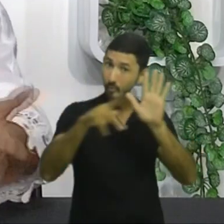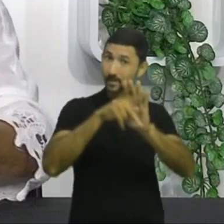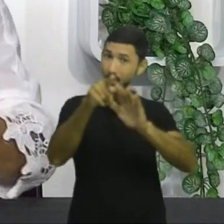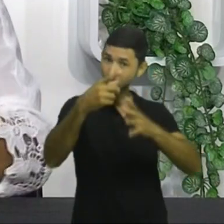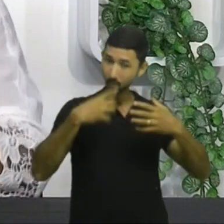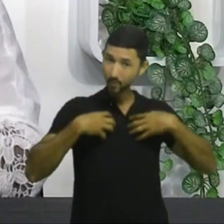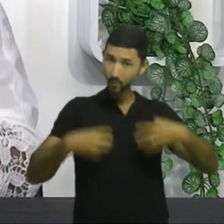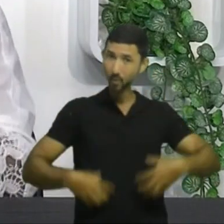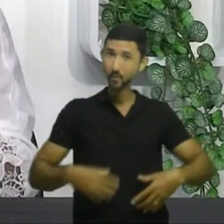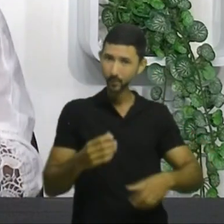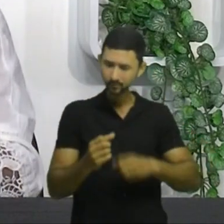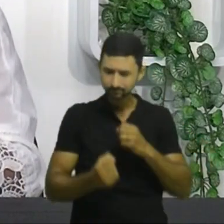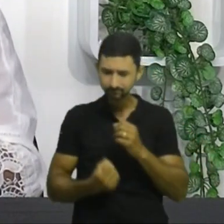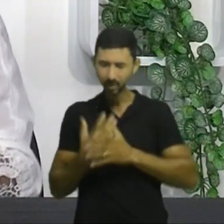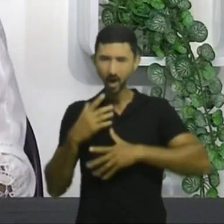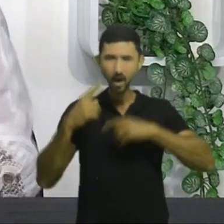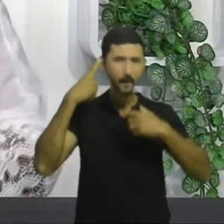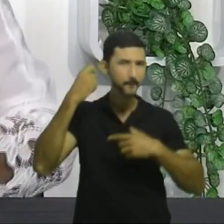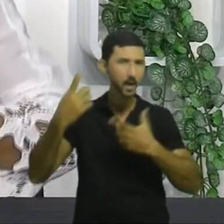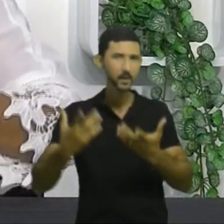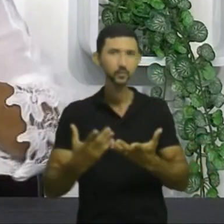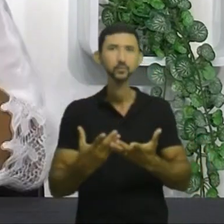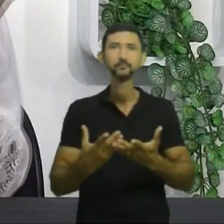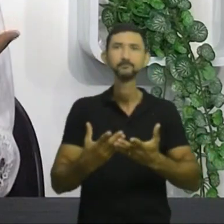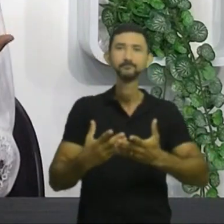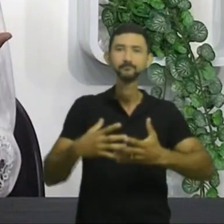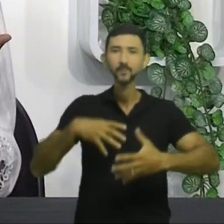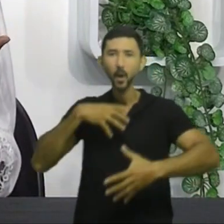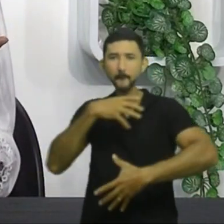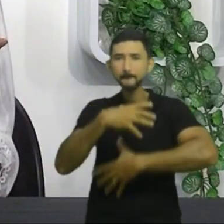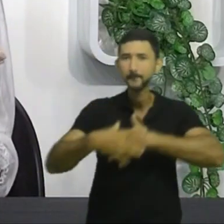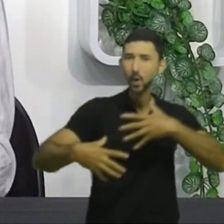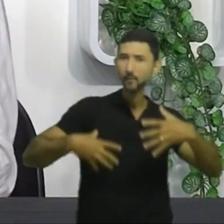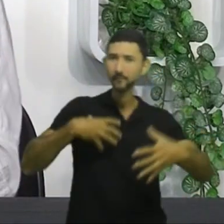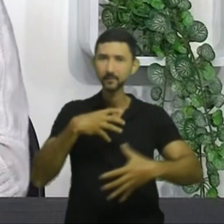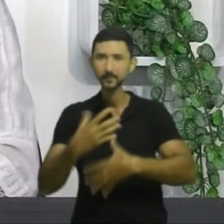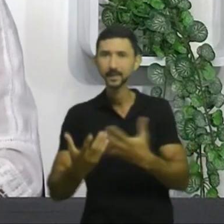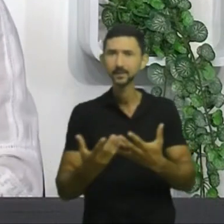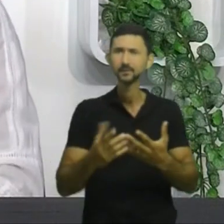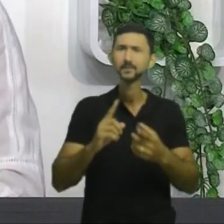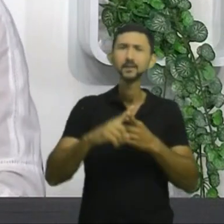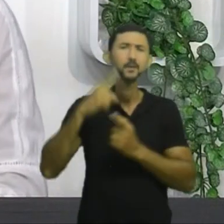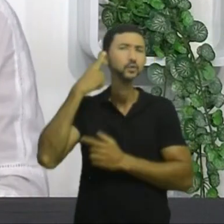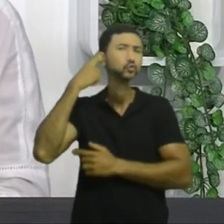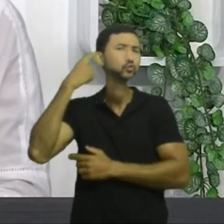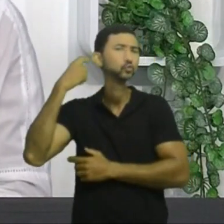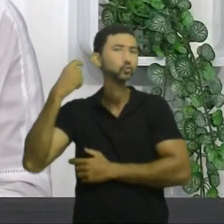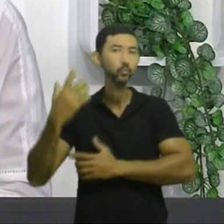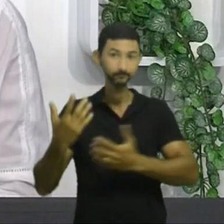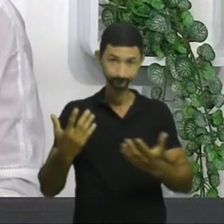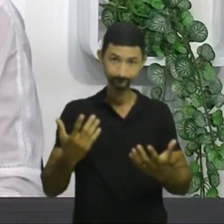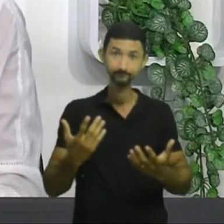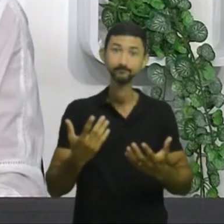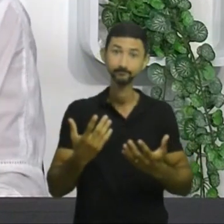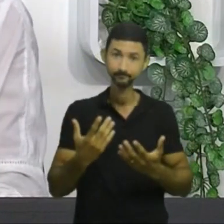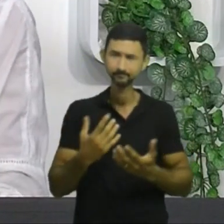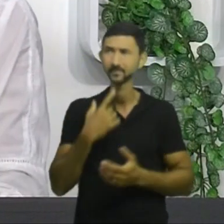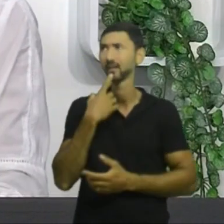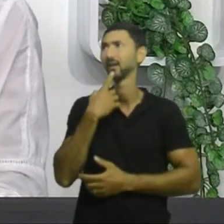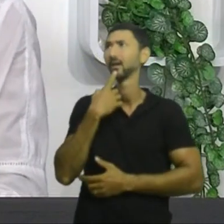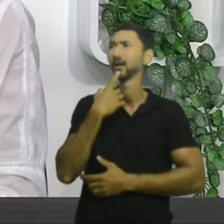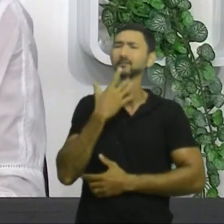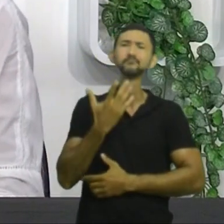produz, são formas não só de movimento, mas também tem som em tudo isso. Você pode dizer